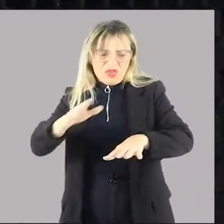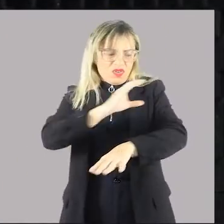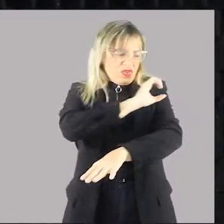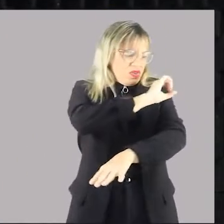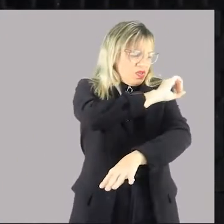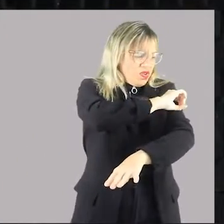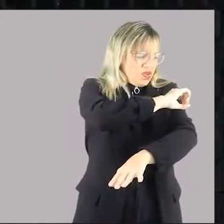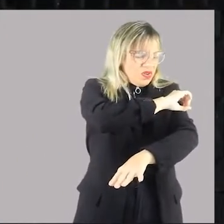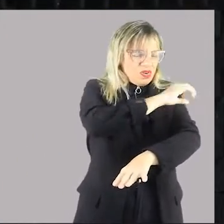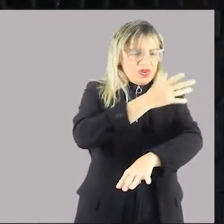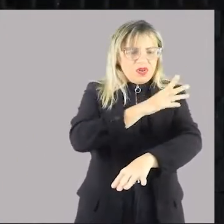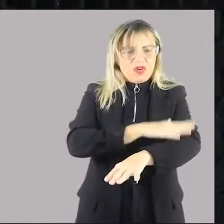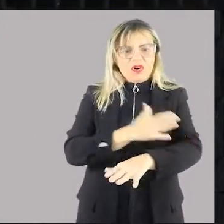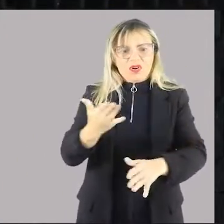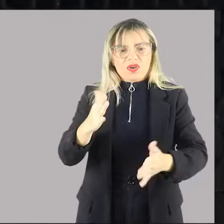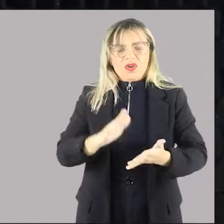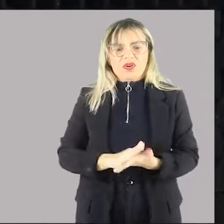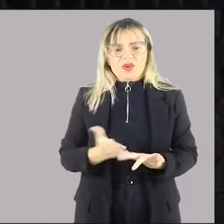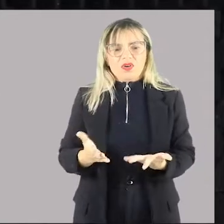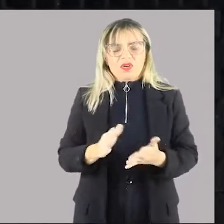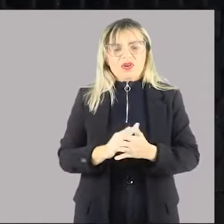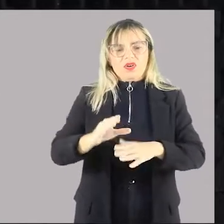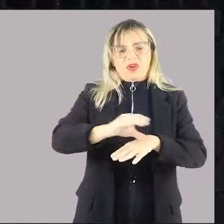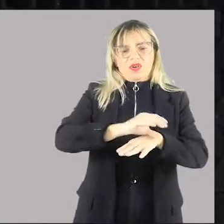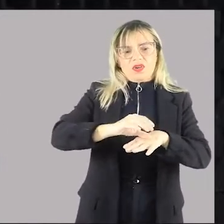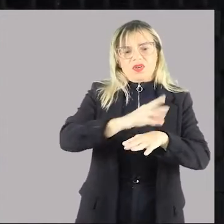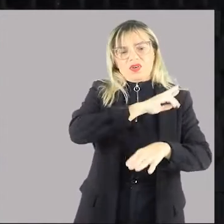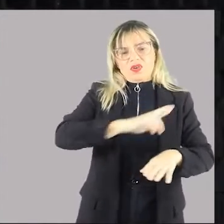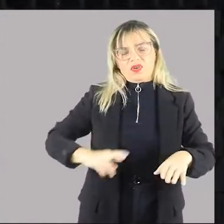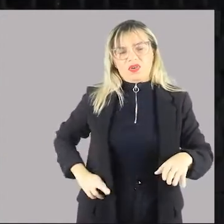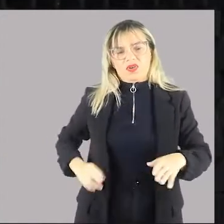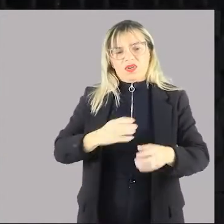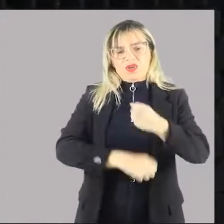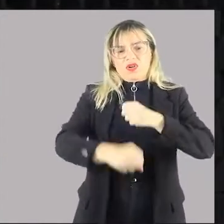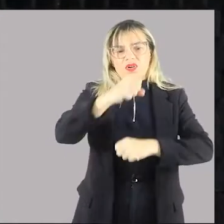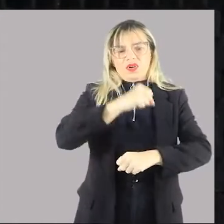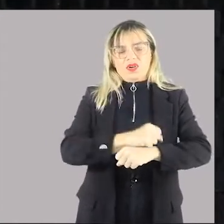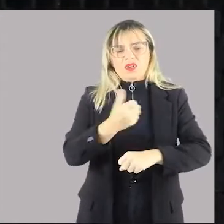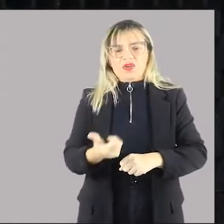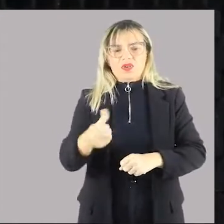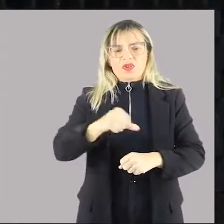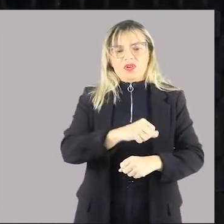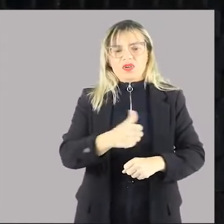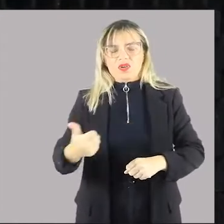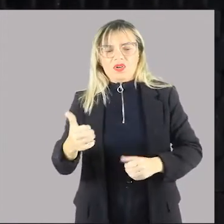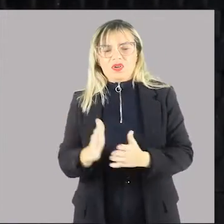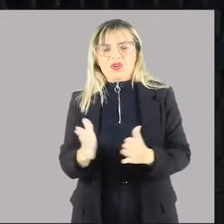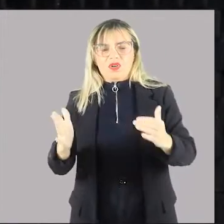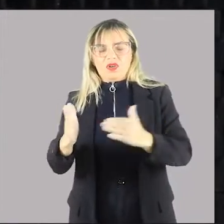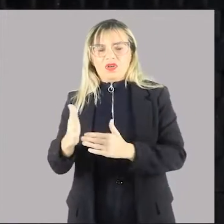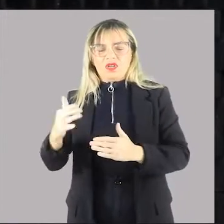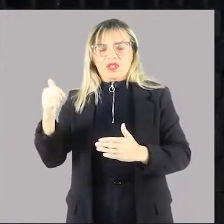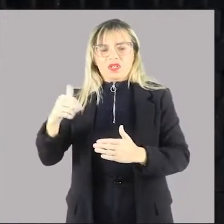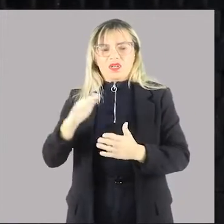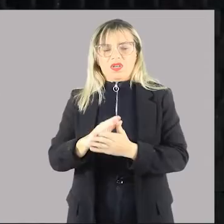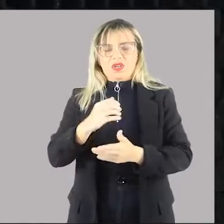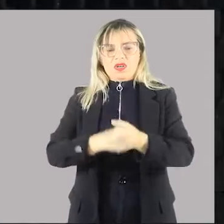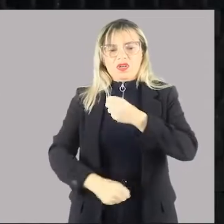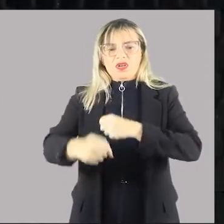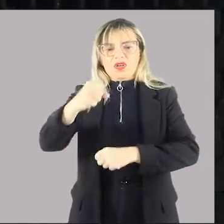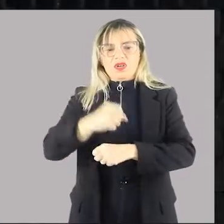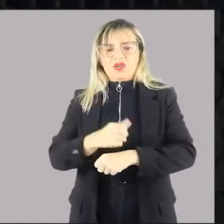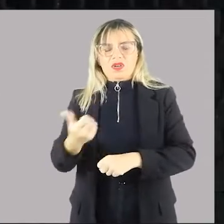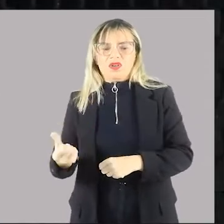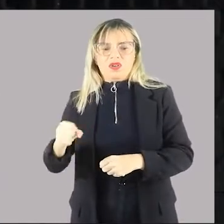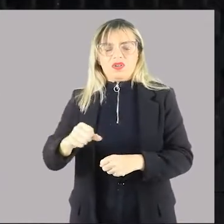desde da chamada a Constituição Republicana de 1891 até a Constituição de 1988, analfabetos